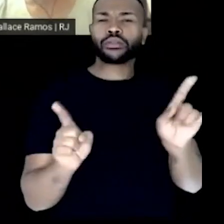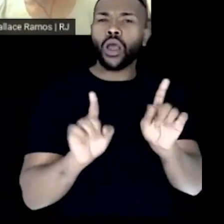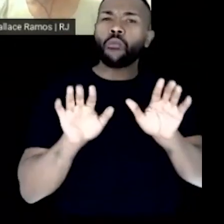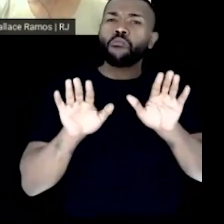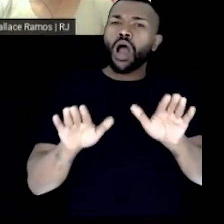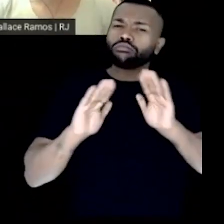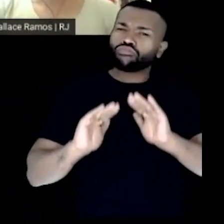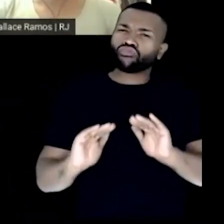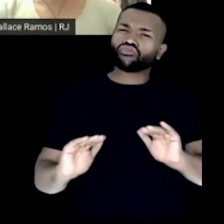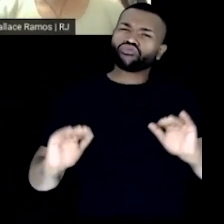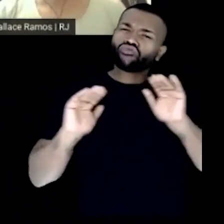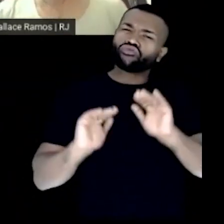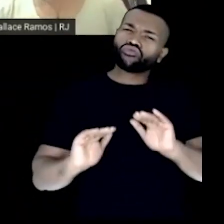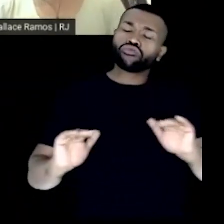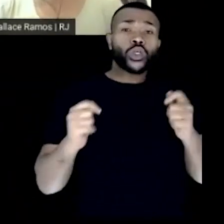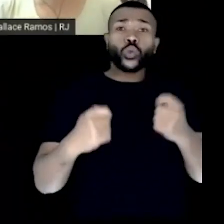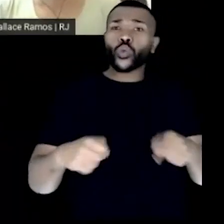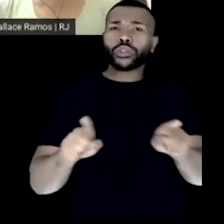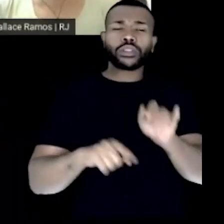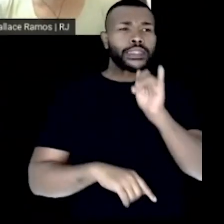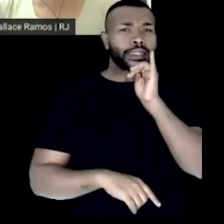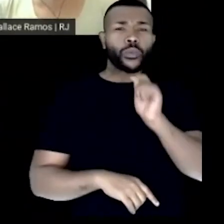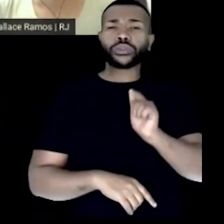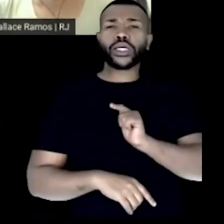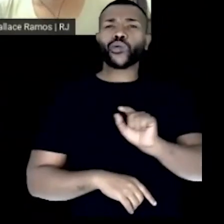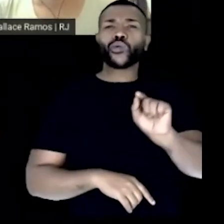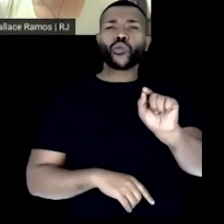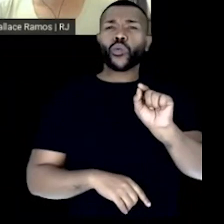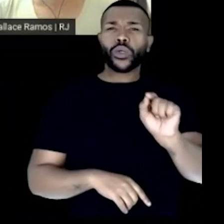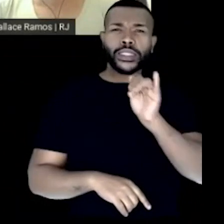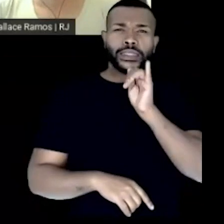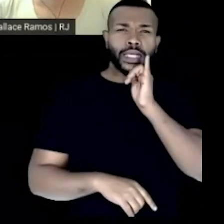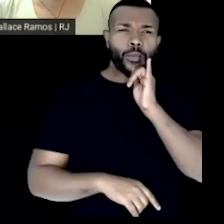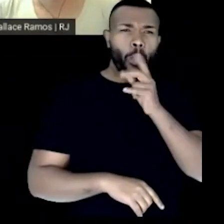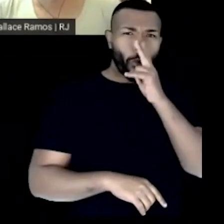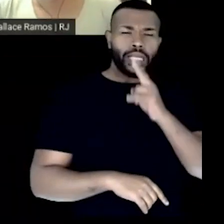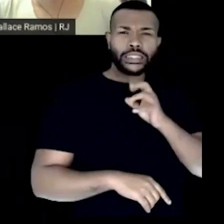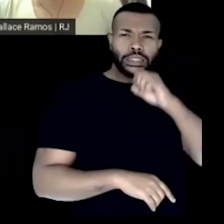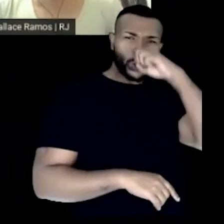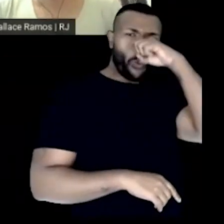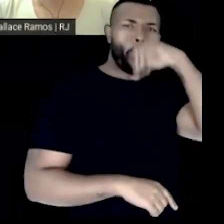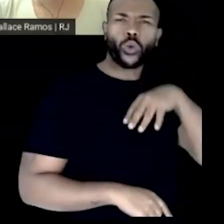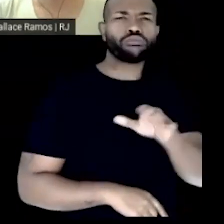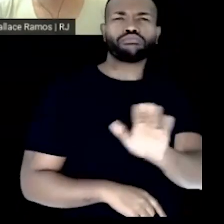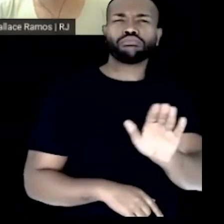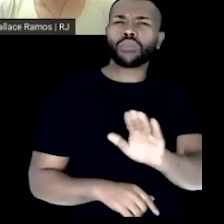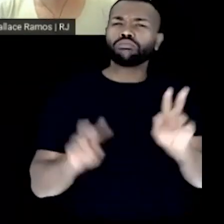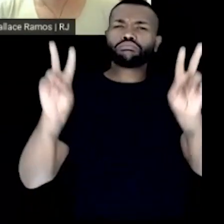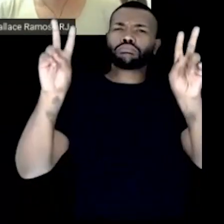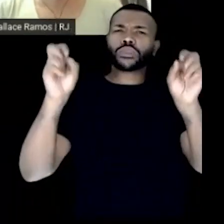medo de abordar essas questões, mas muito sutil porque não precisa haver um tom